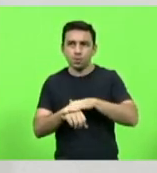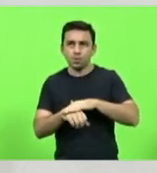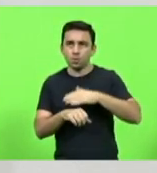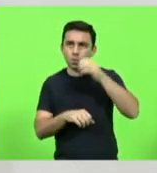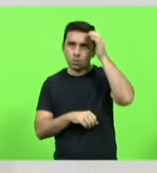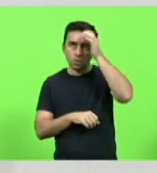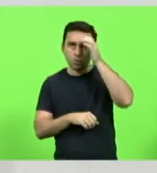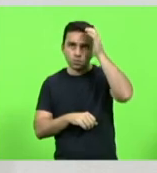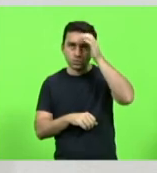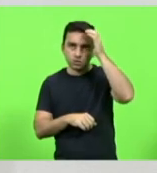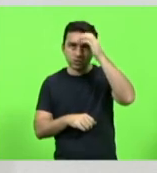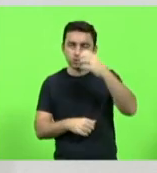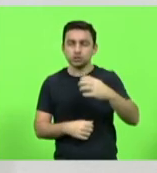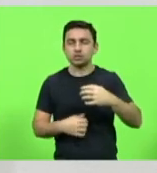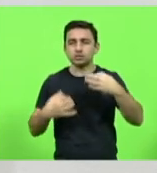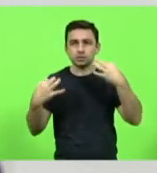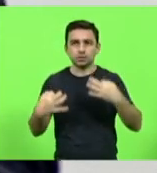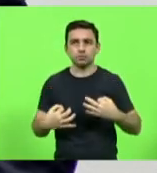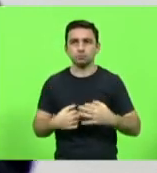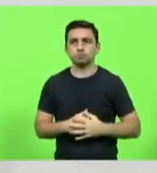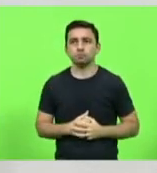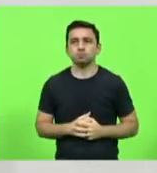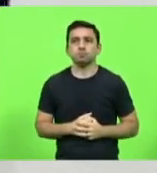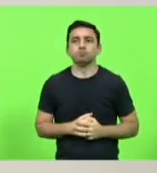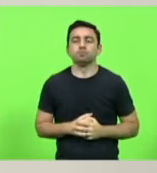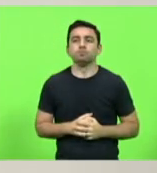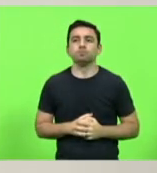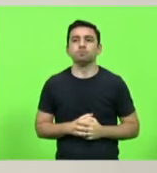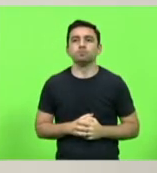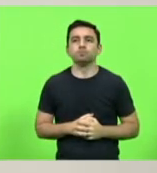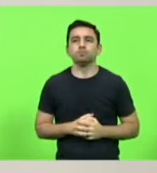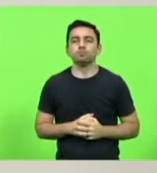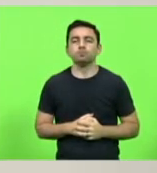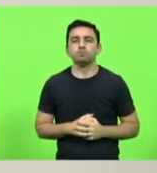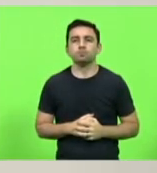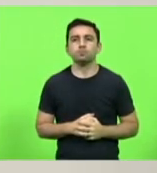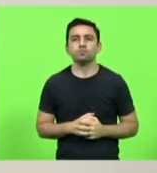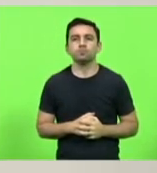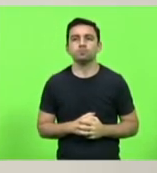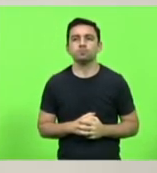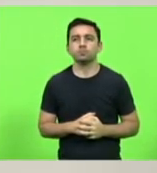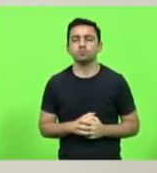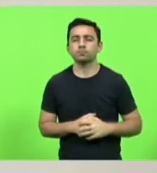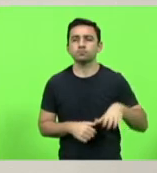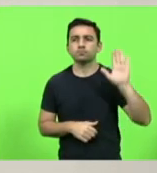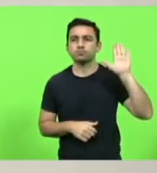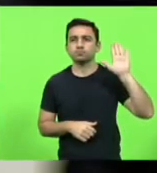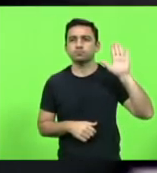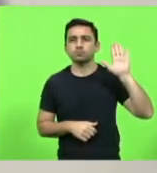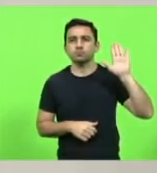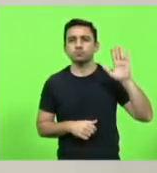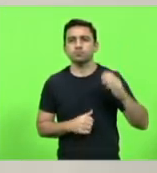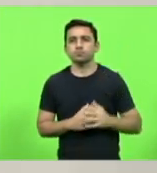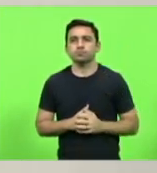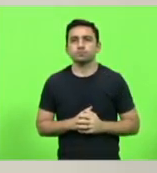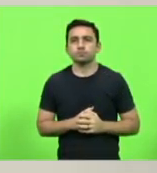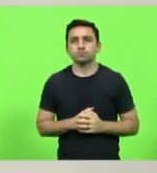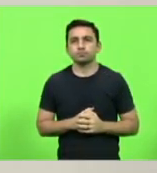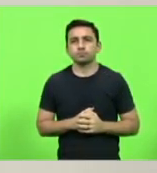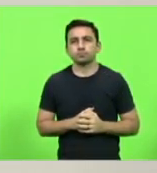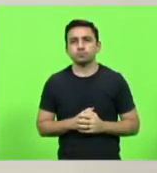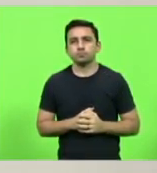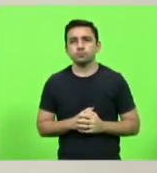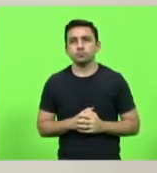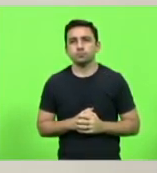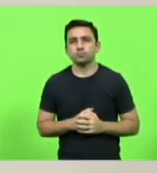acordo com o que achar correto. Muito obrigado. Senhor presidente, obrigado, questão de ordem. Deputado Amin. Questão de ordem, eu fui